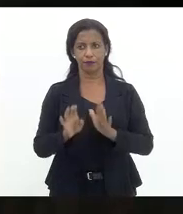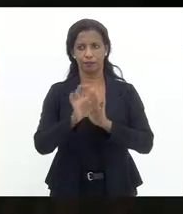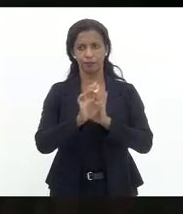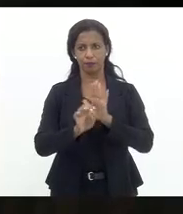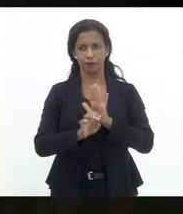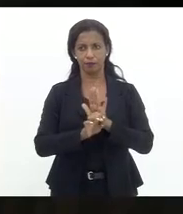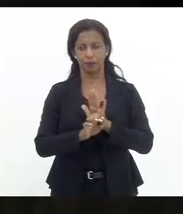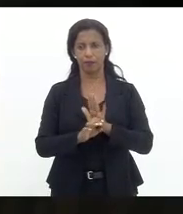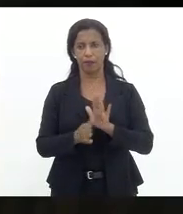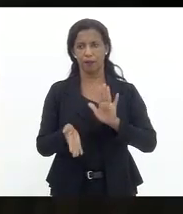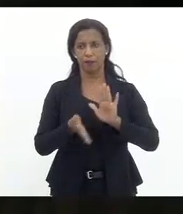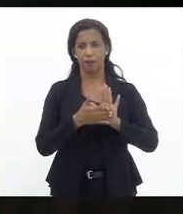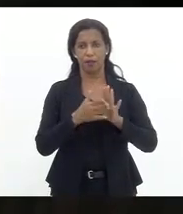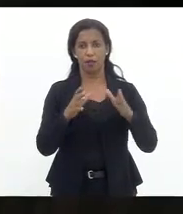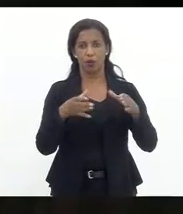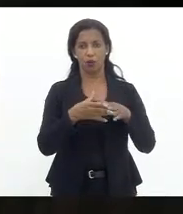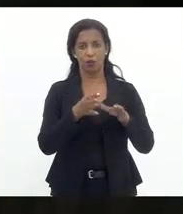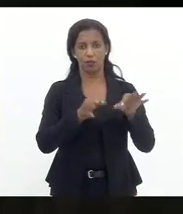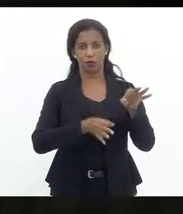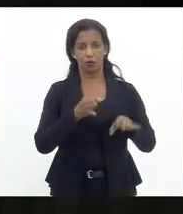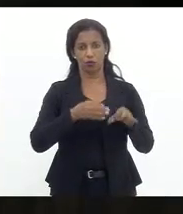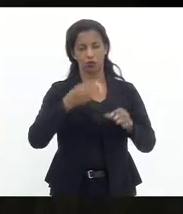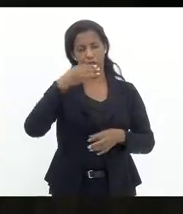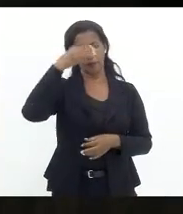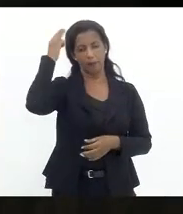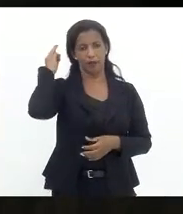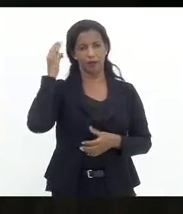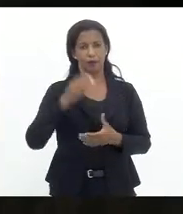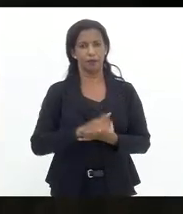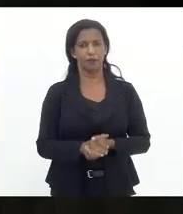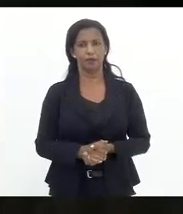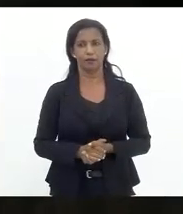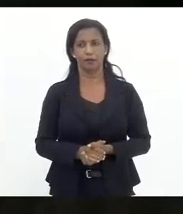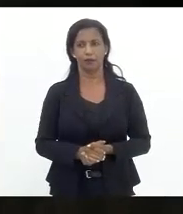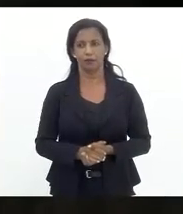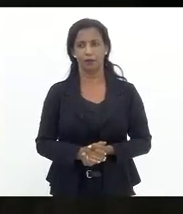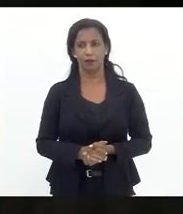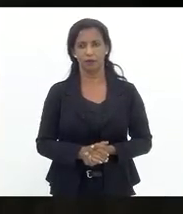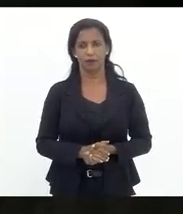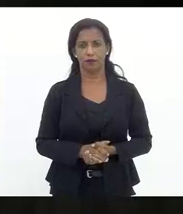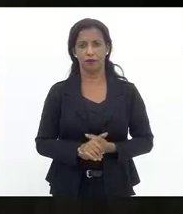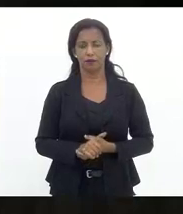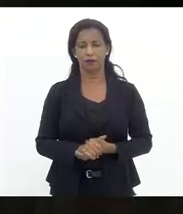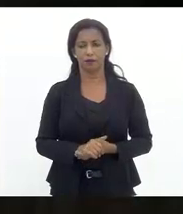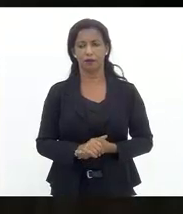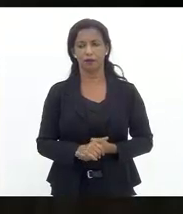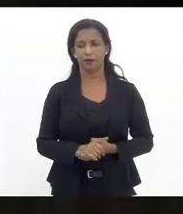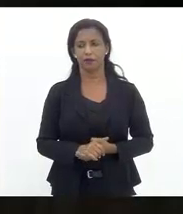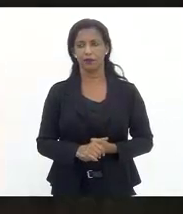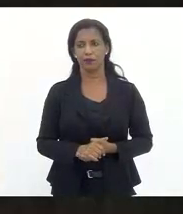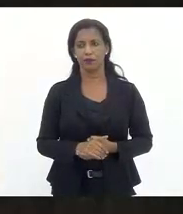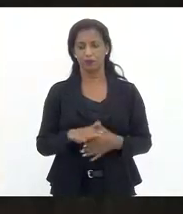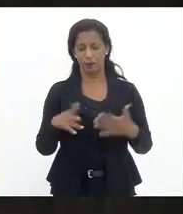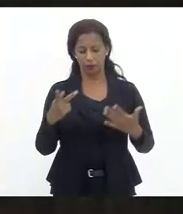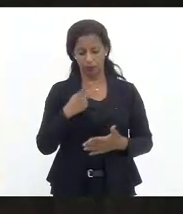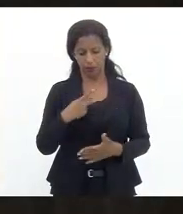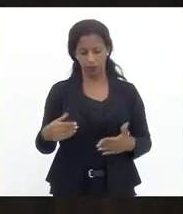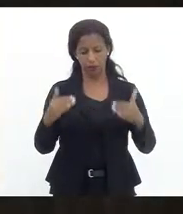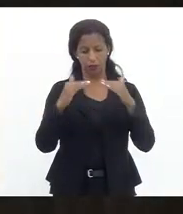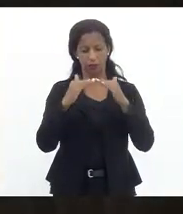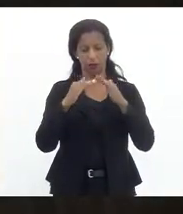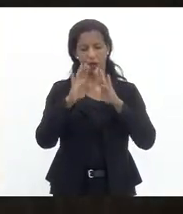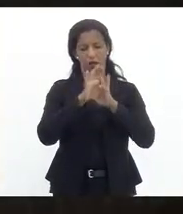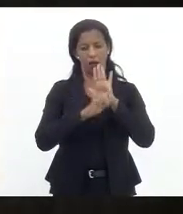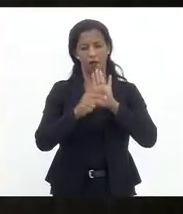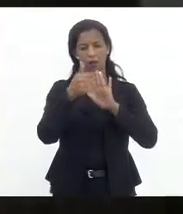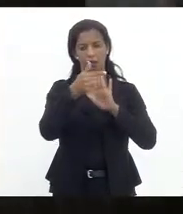Para emitir parecer pela Comissão de Constituição e Justiça, deputado Márcio Pacheco. Senhor presidente, parecer é favorável às